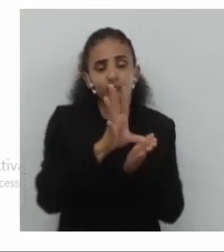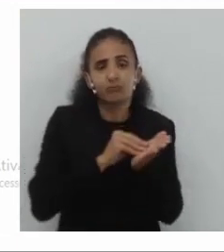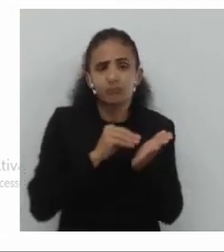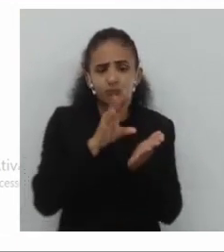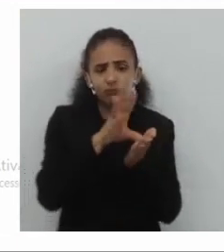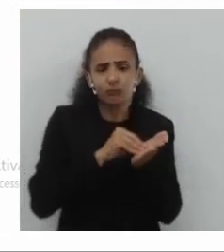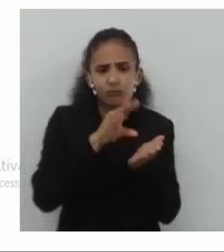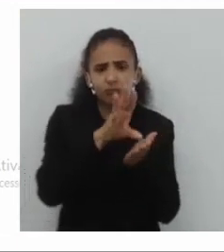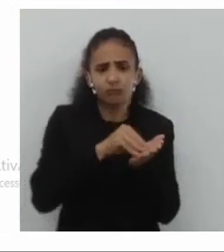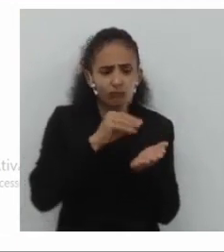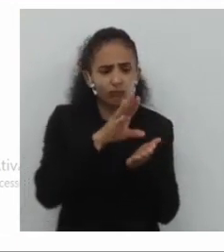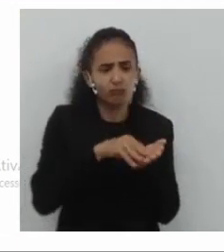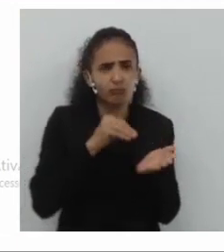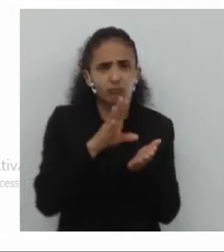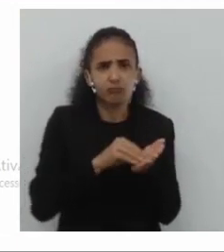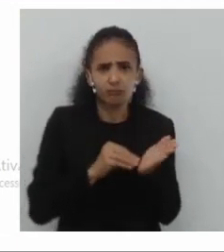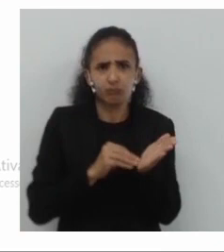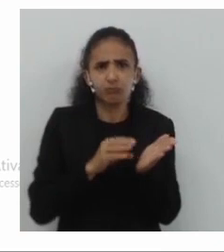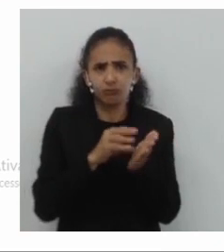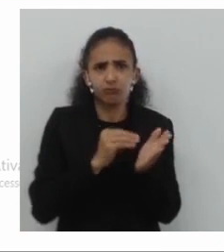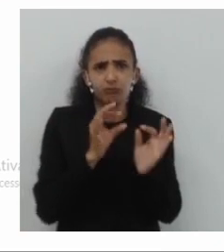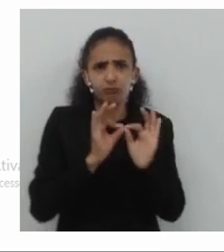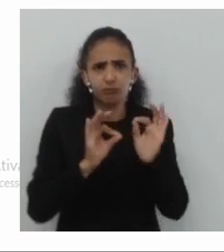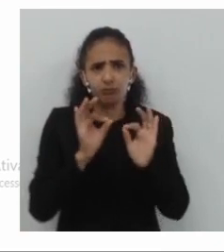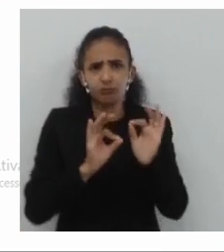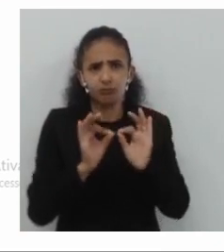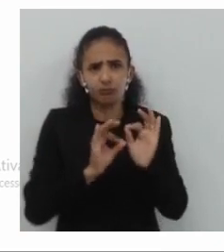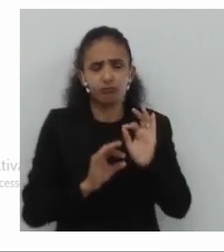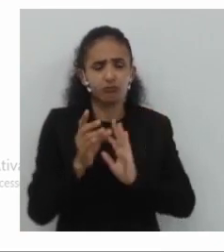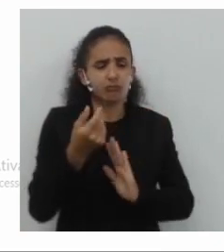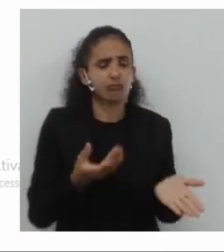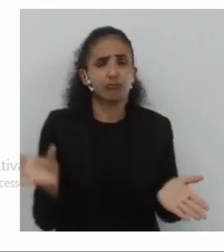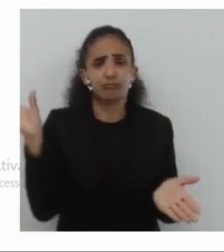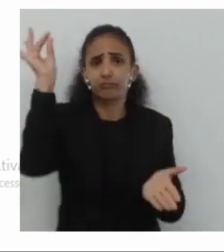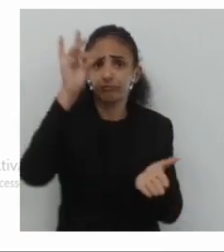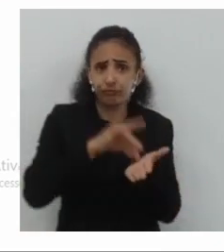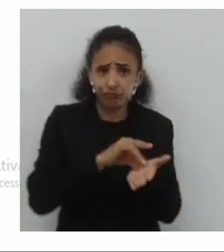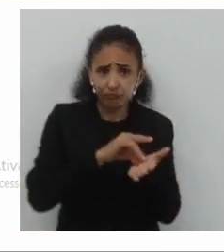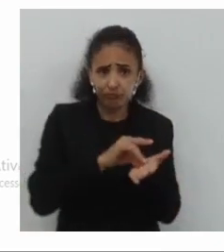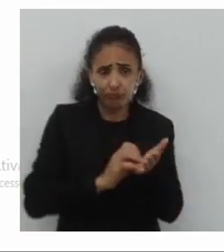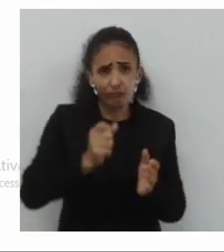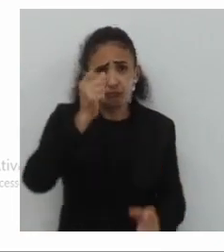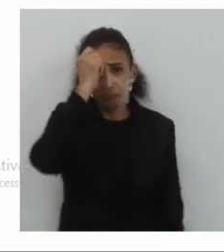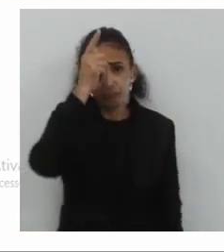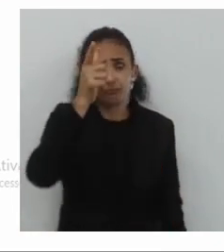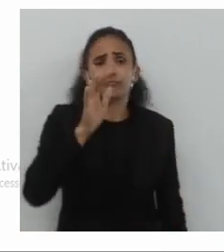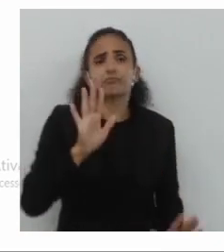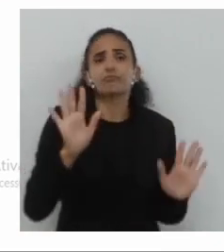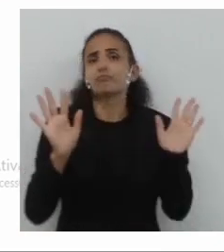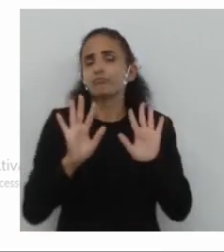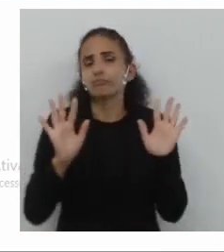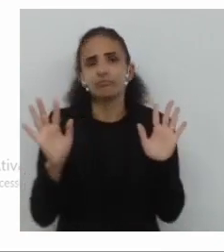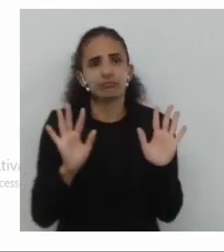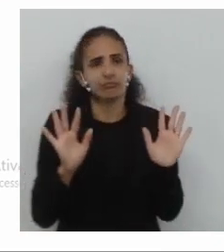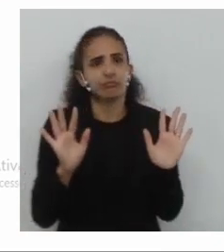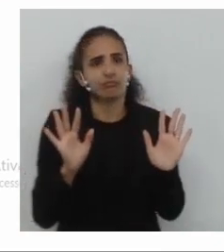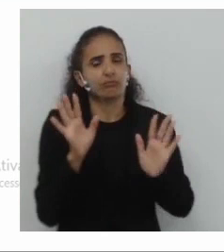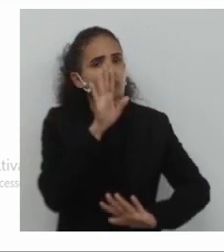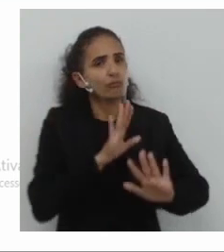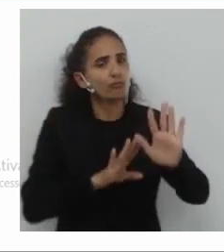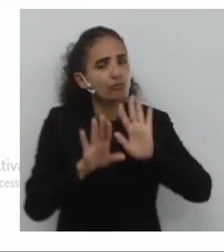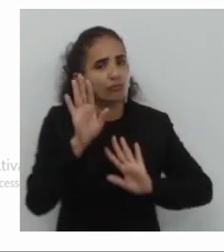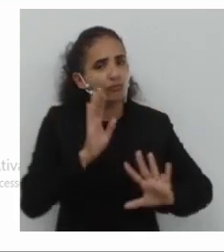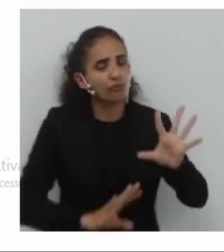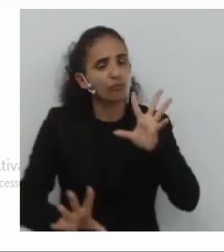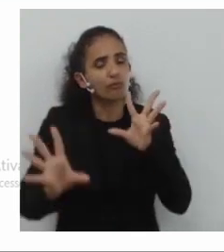texto e fazer uma colagem sob a alegação de buscar fidelidade às ideias do autor não é permitido, pois